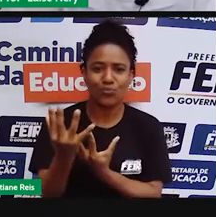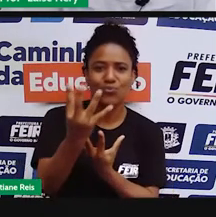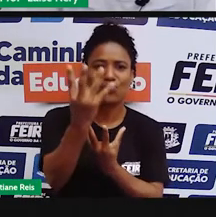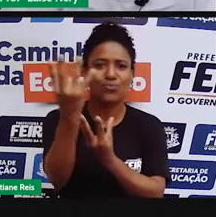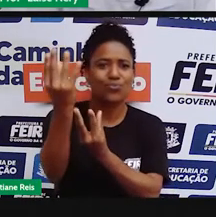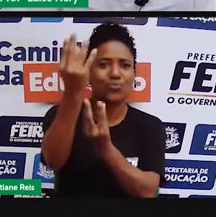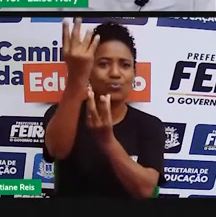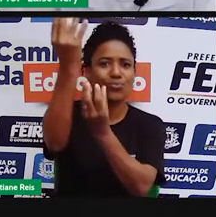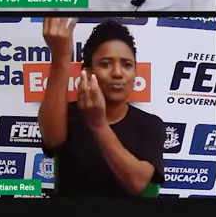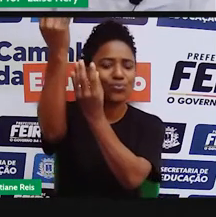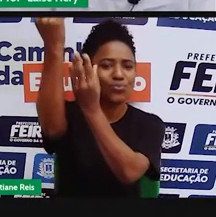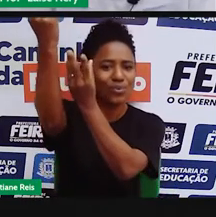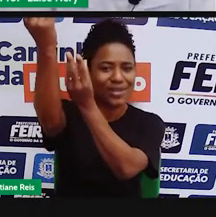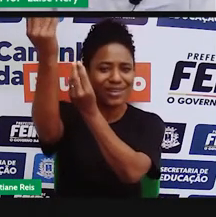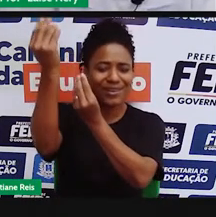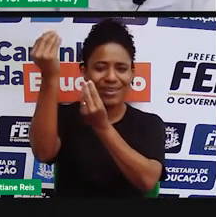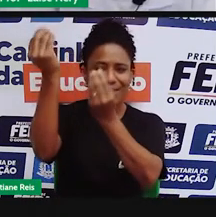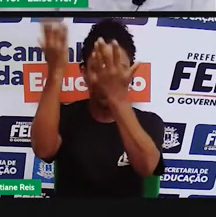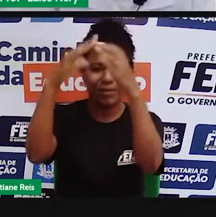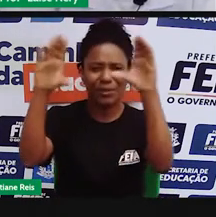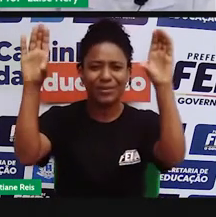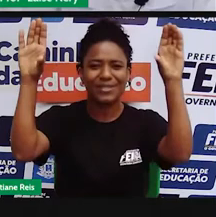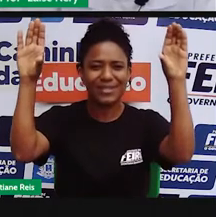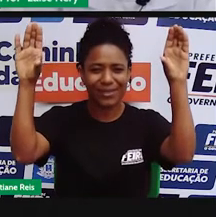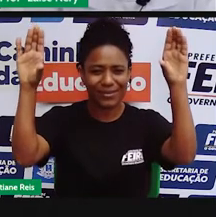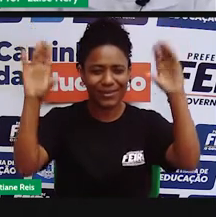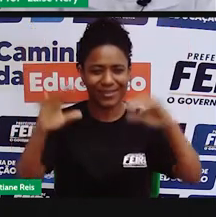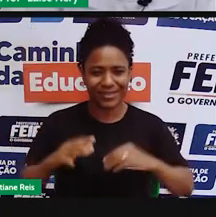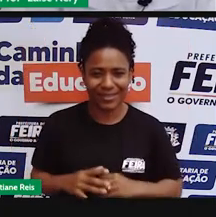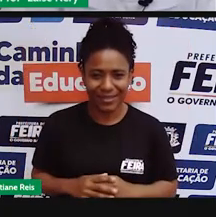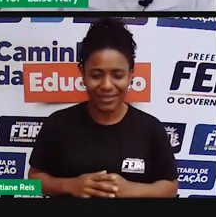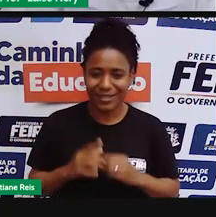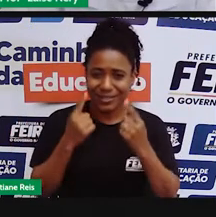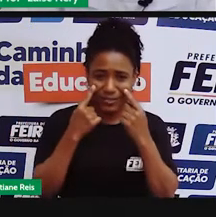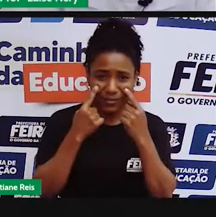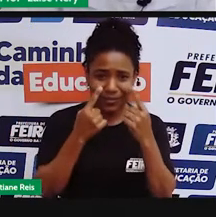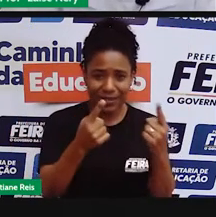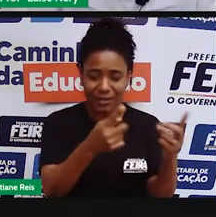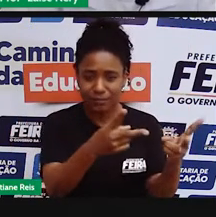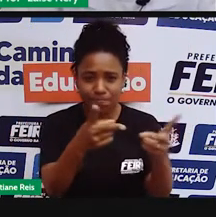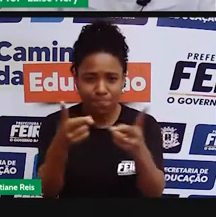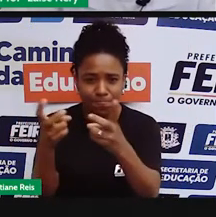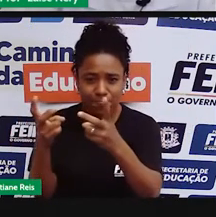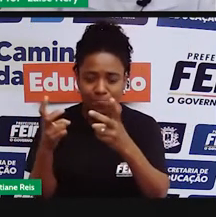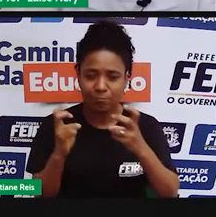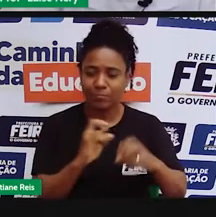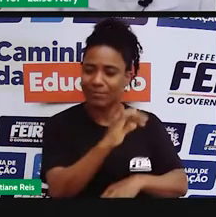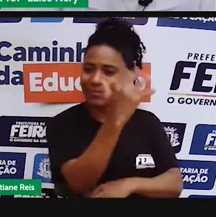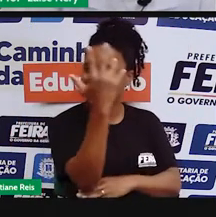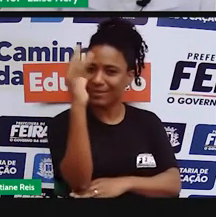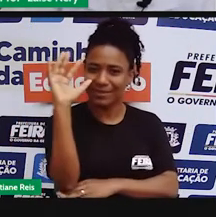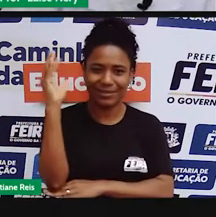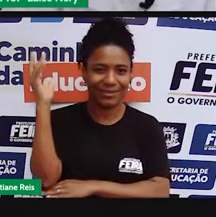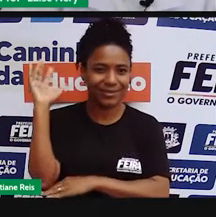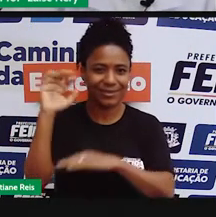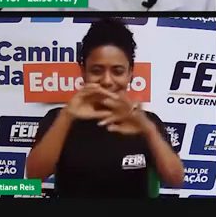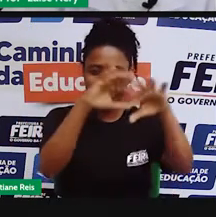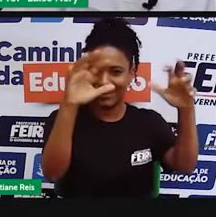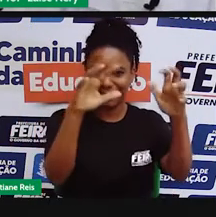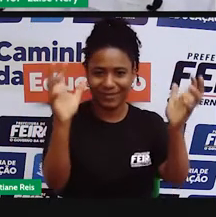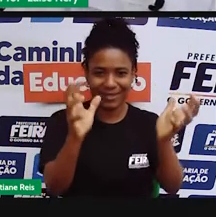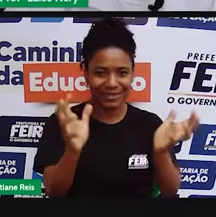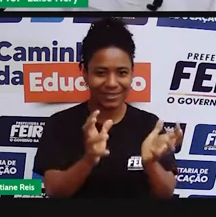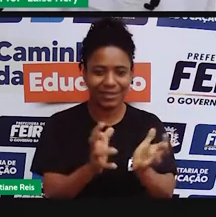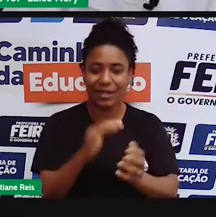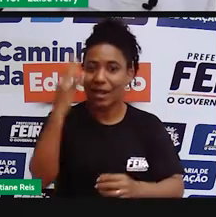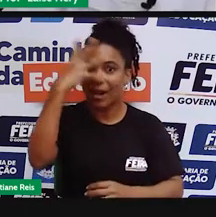céu. Então, se a gente observar, né, as plantas, as árvores, a beleza que ela tem, as funções que elas